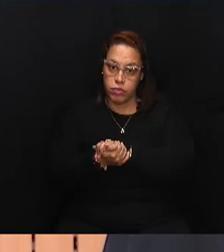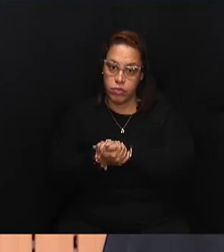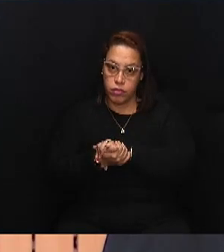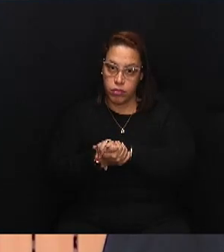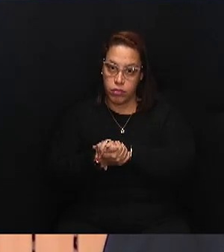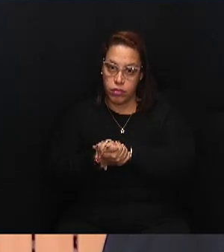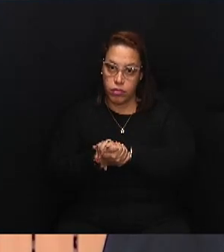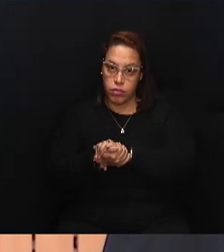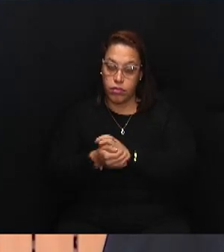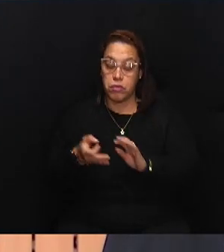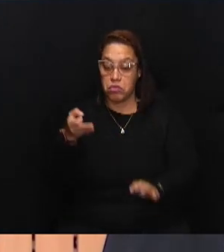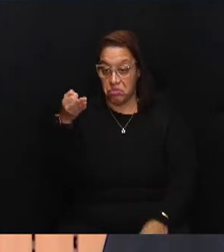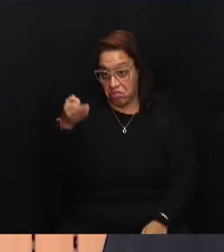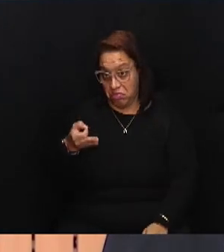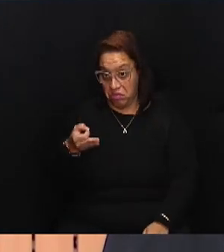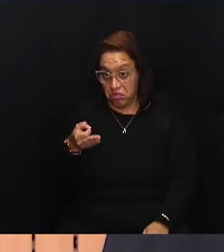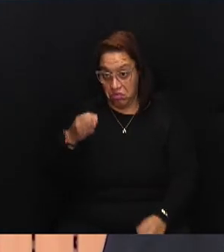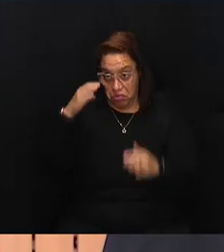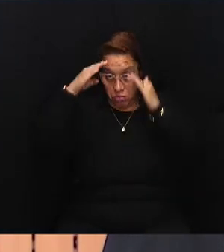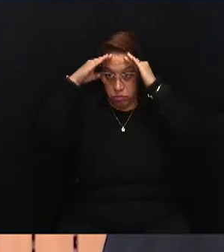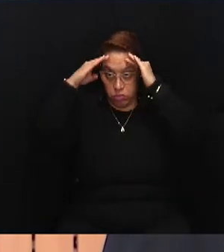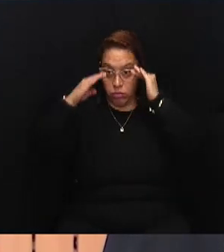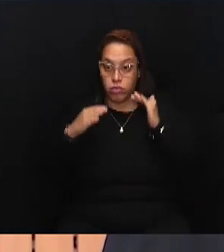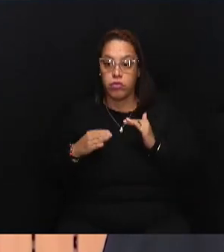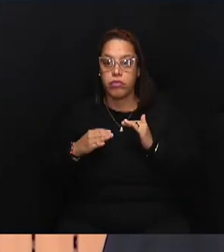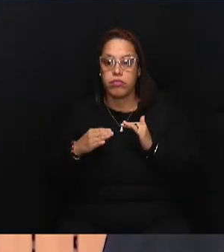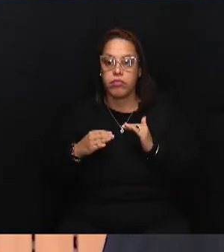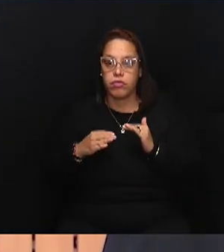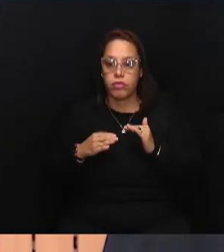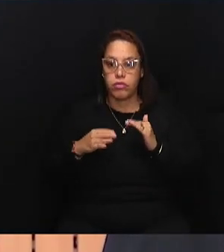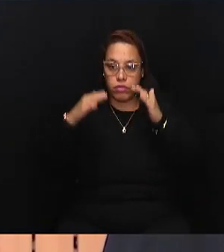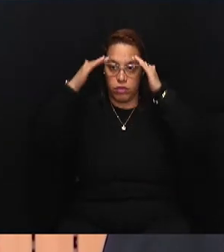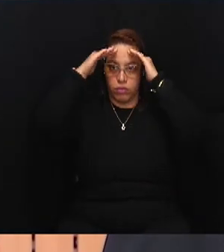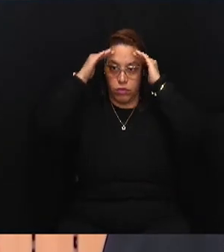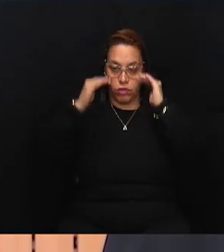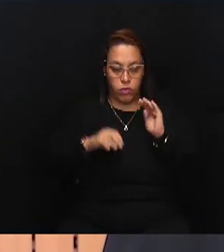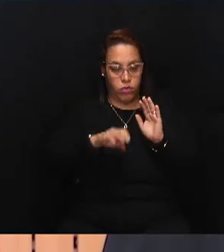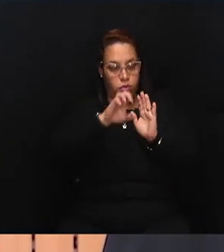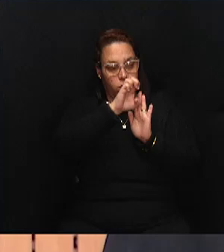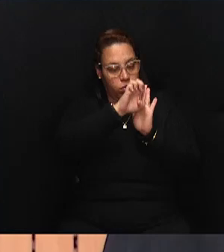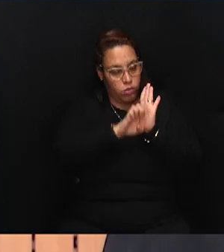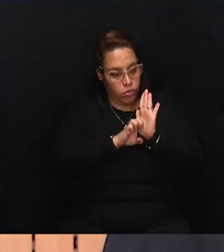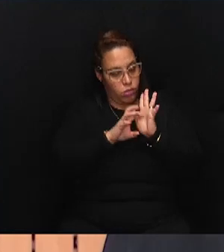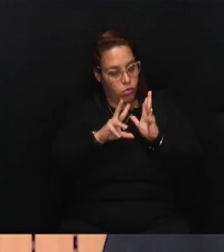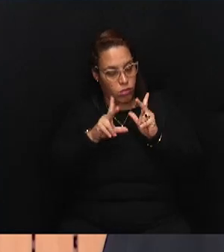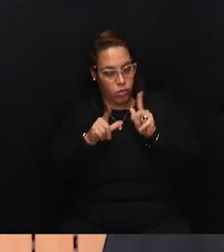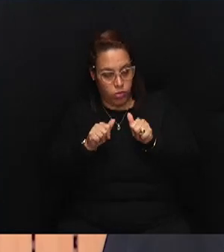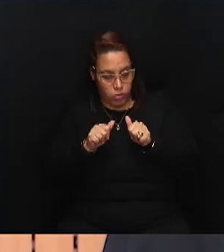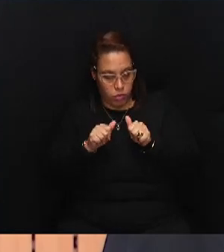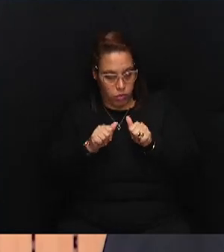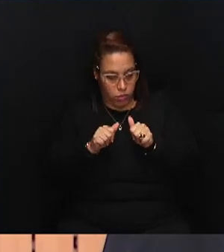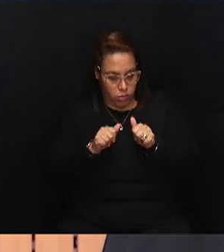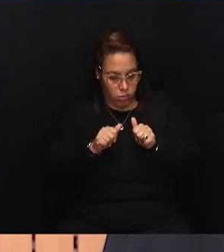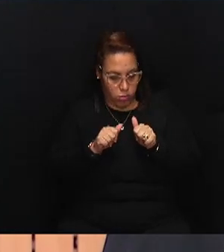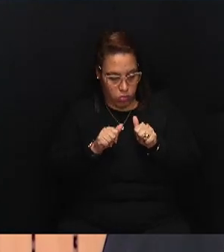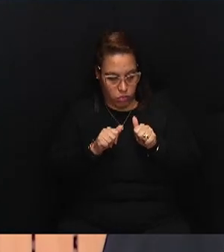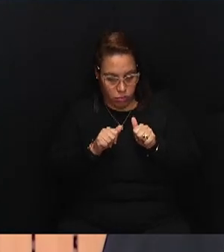caminhar de forma correta ali, obedecendo tudo aquilo que diz ali o estatuto, tudo aquilo